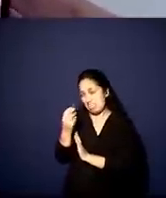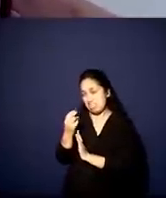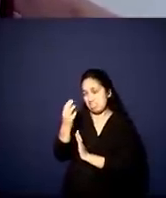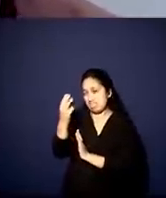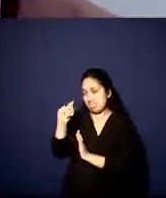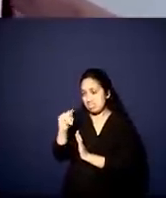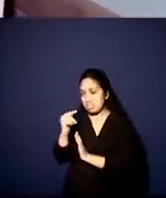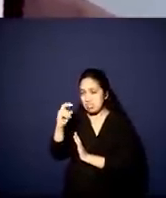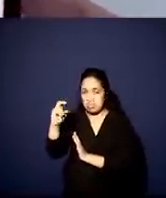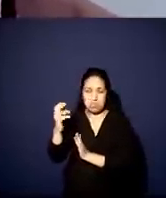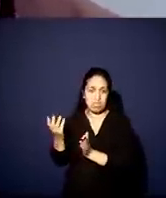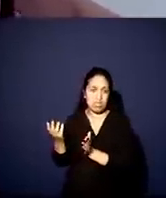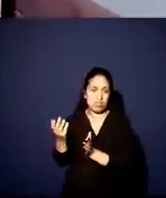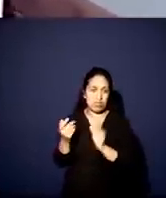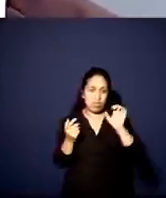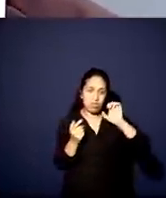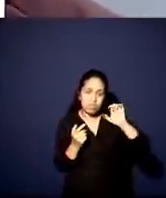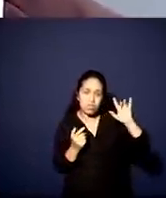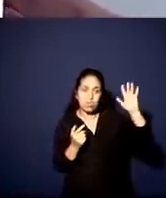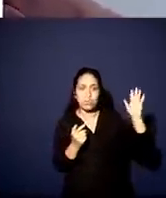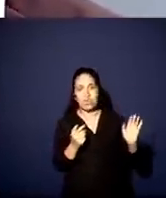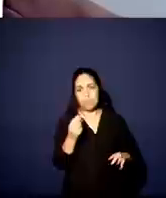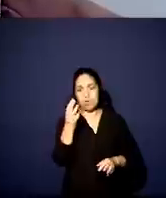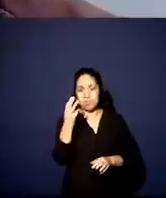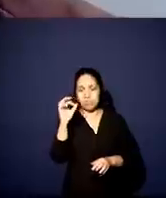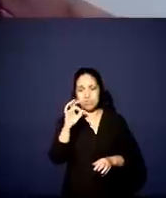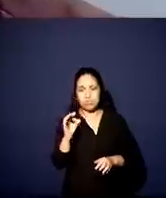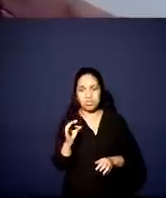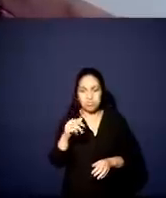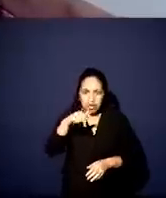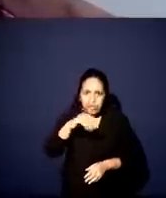ser 3%. Ah, e no Brasil vai ser 3?